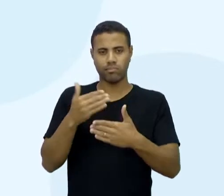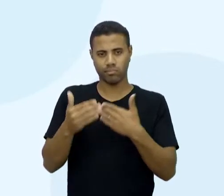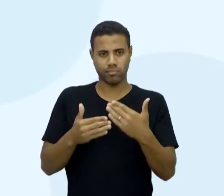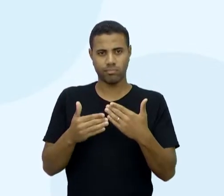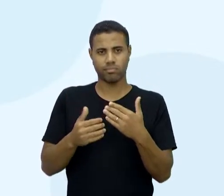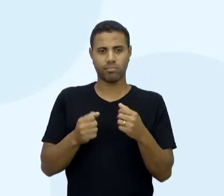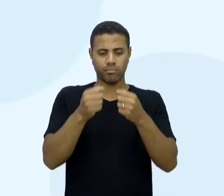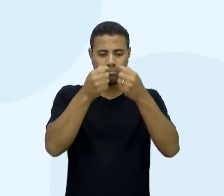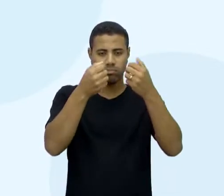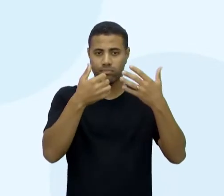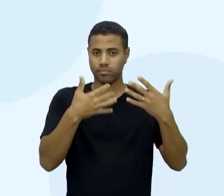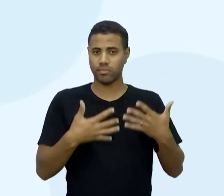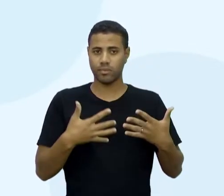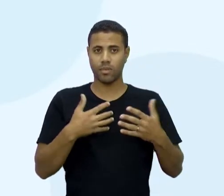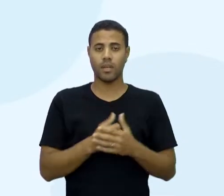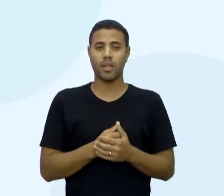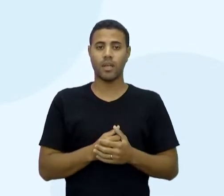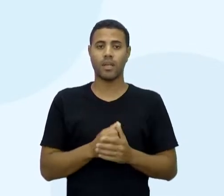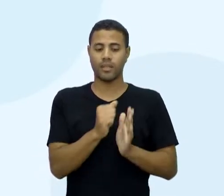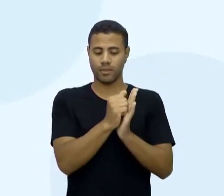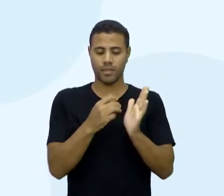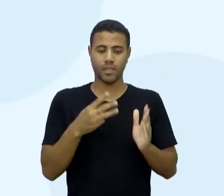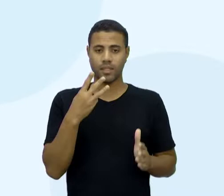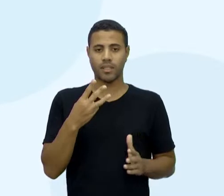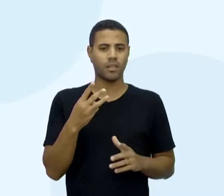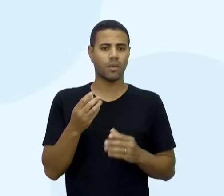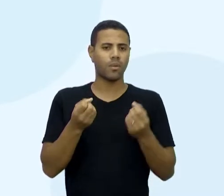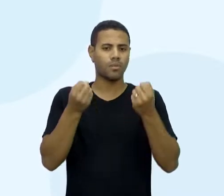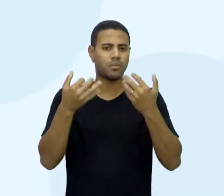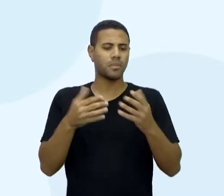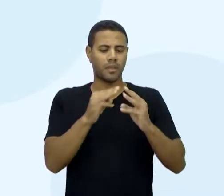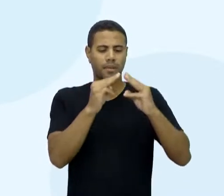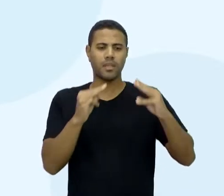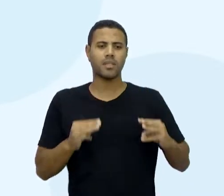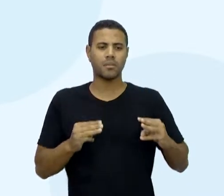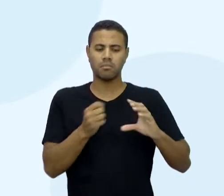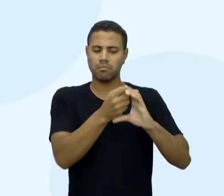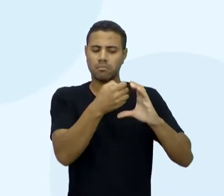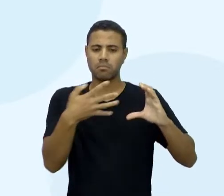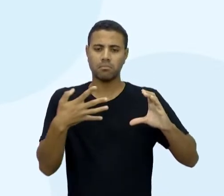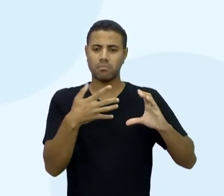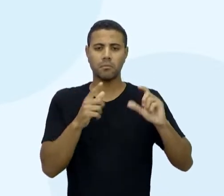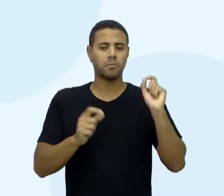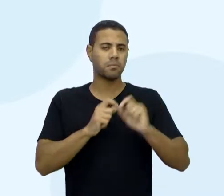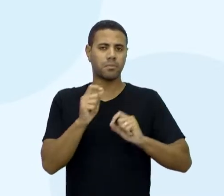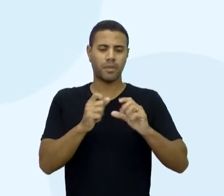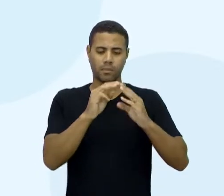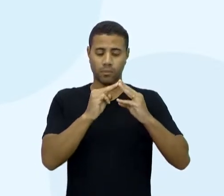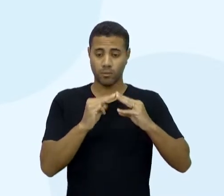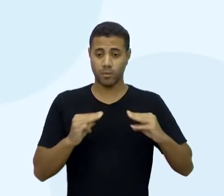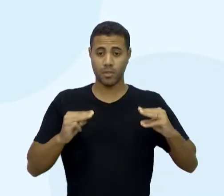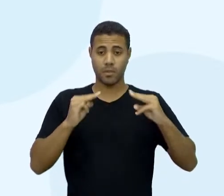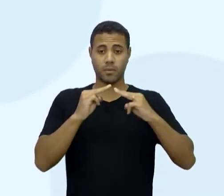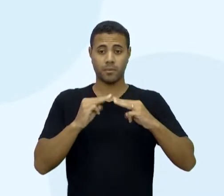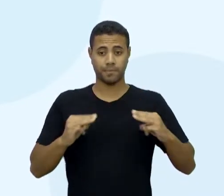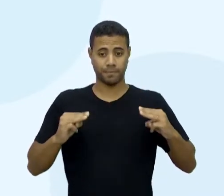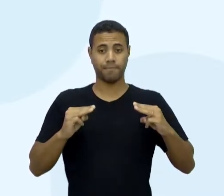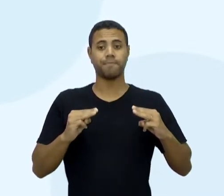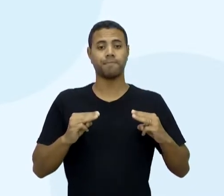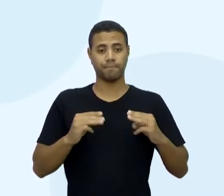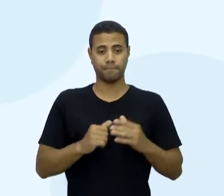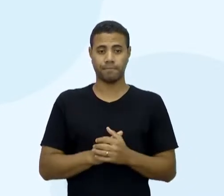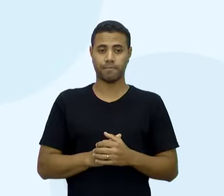da atividade 3, sobre o que é a definição de um museu. Então, qualquer museu é, de maneira